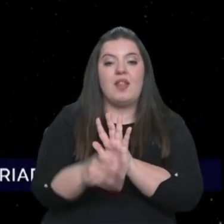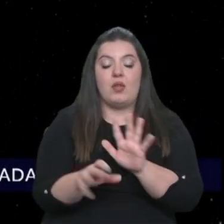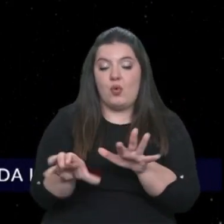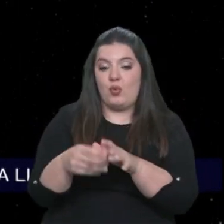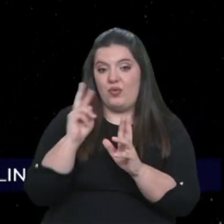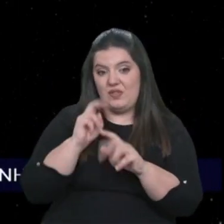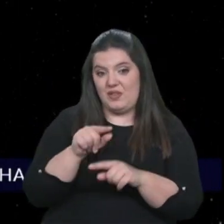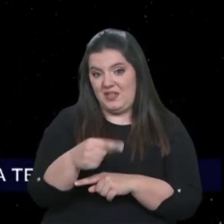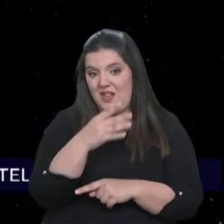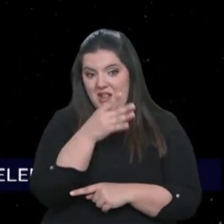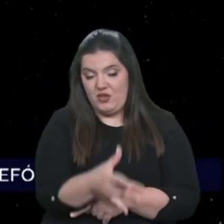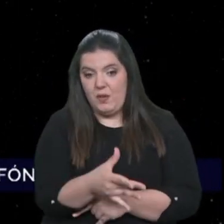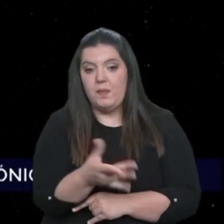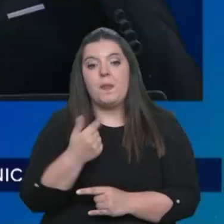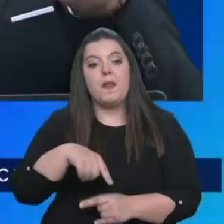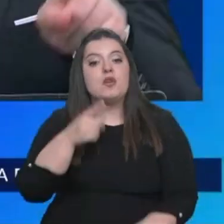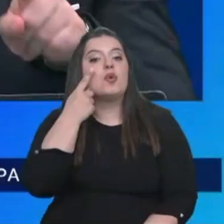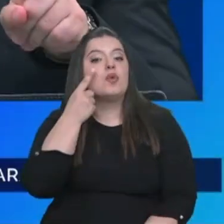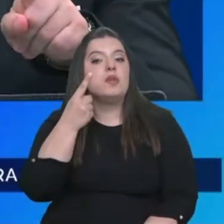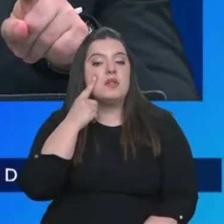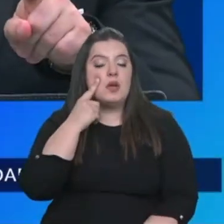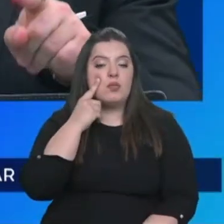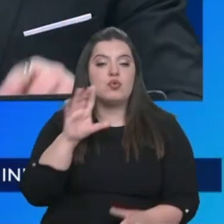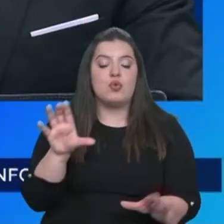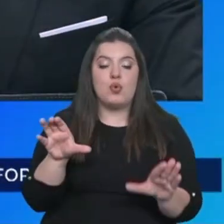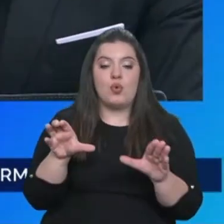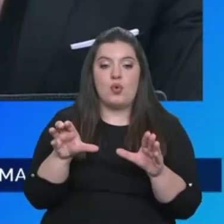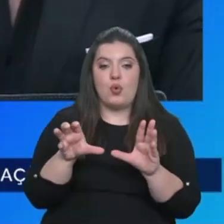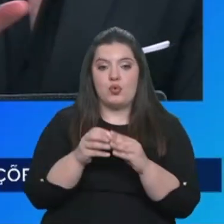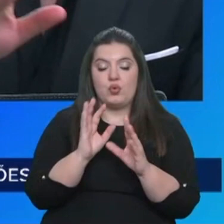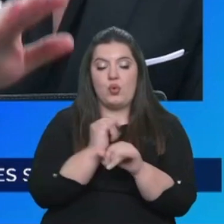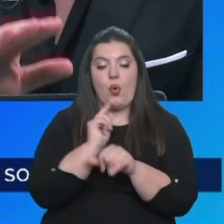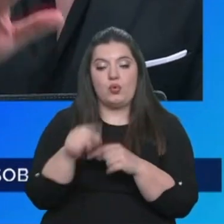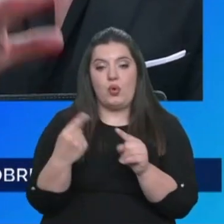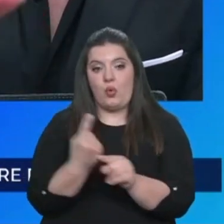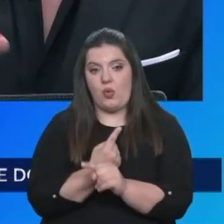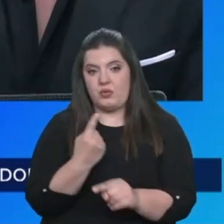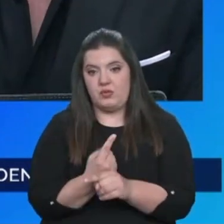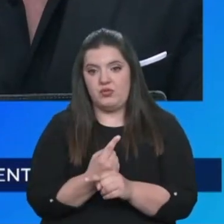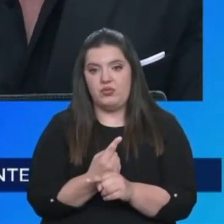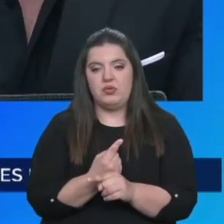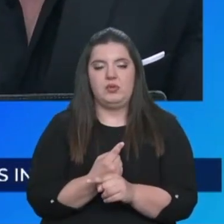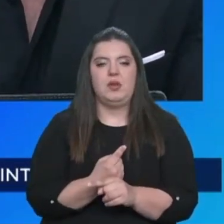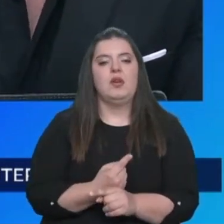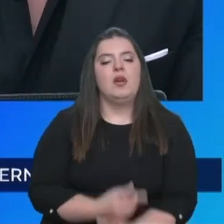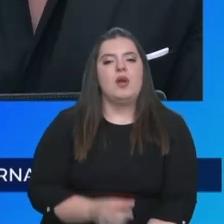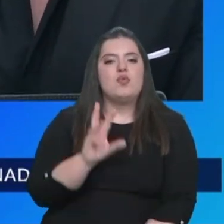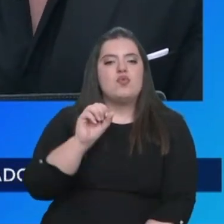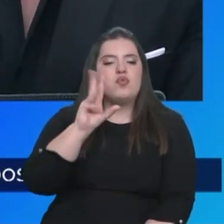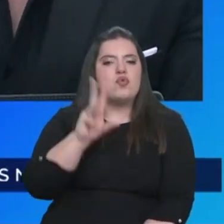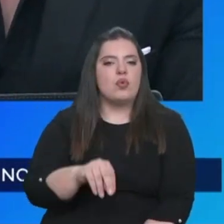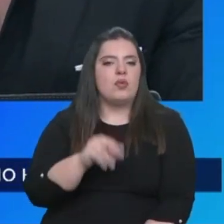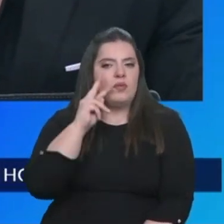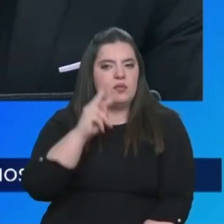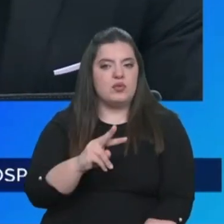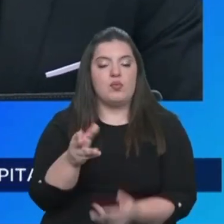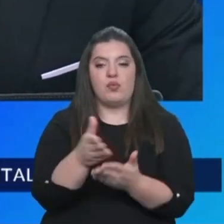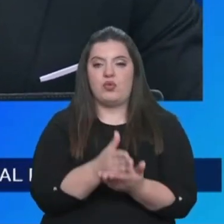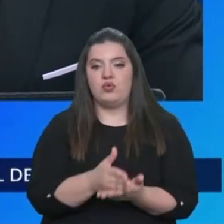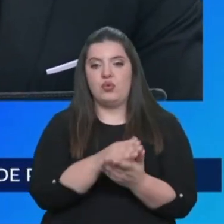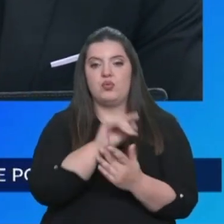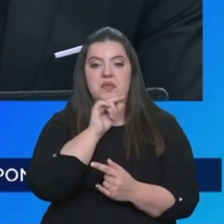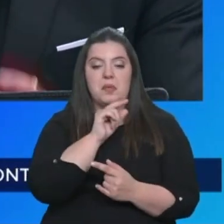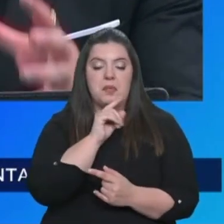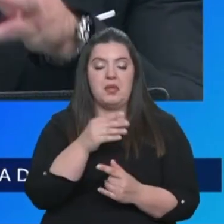o seguinte: nós conhecemos um outro grande conjunto de corpos que nunca foram considerados para o estudo do eventual